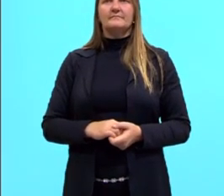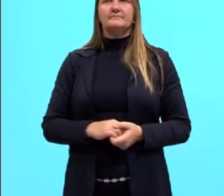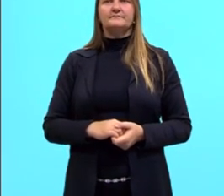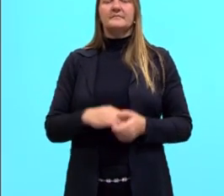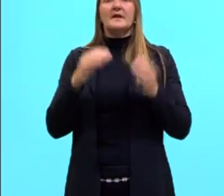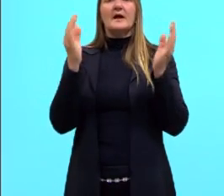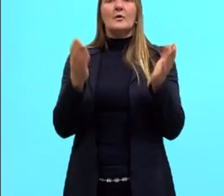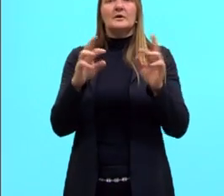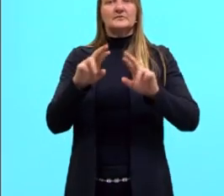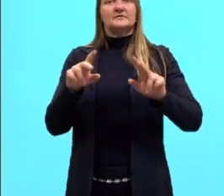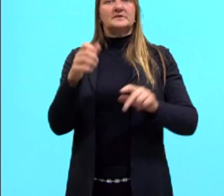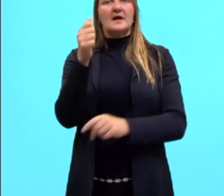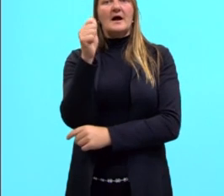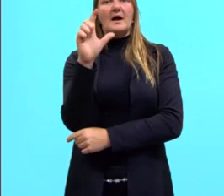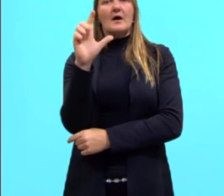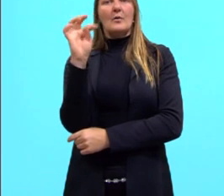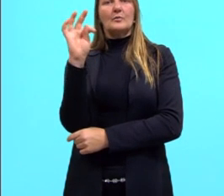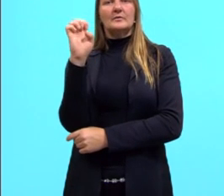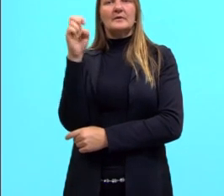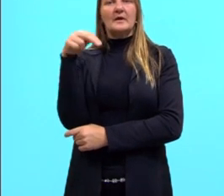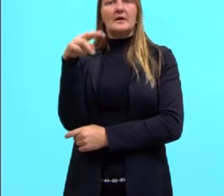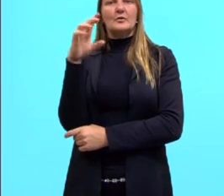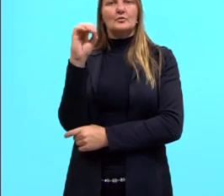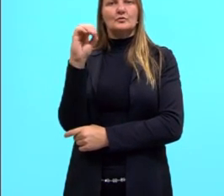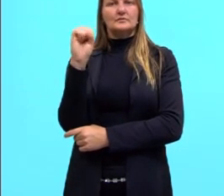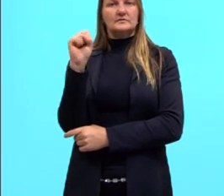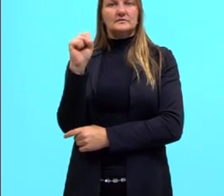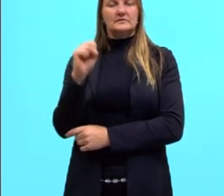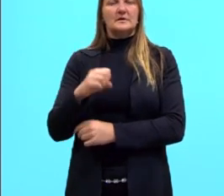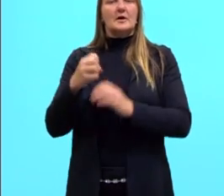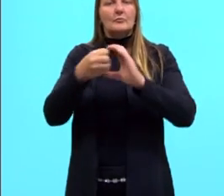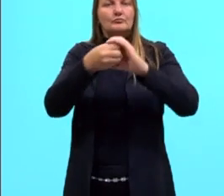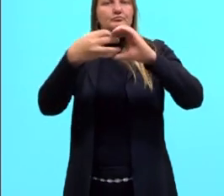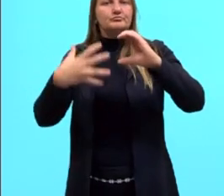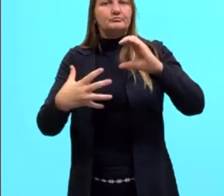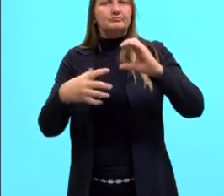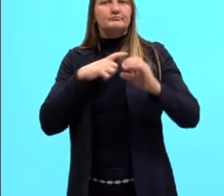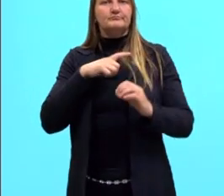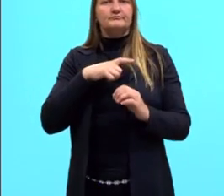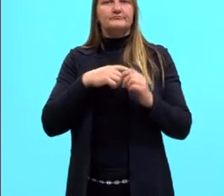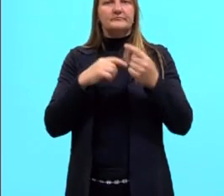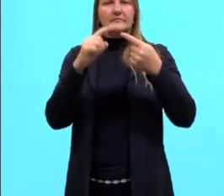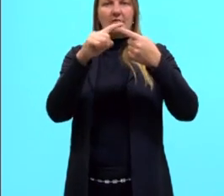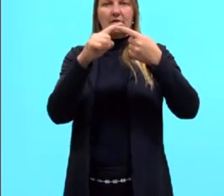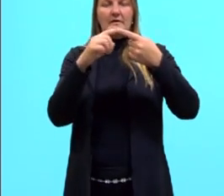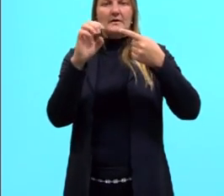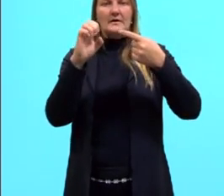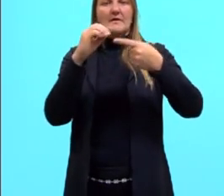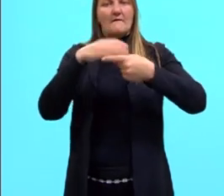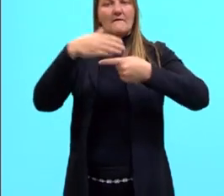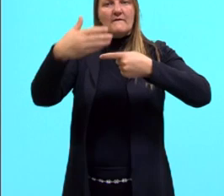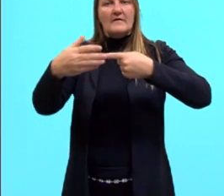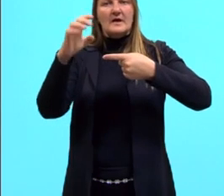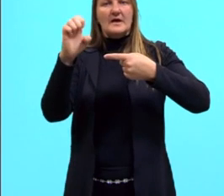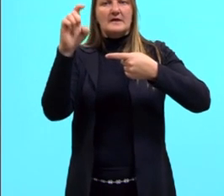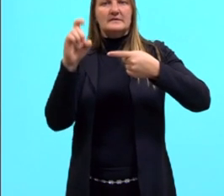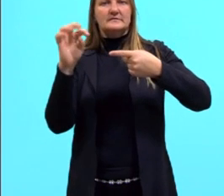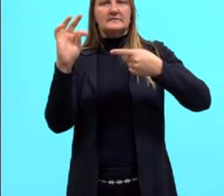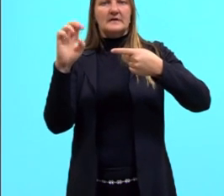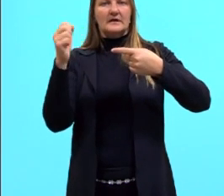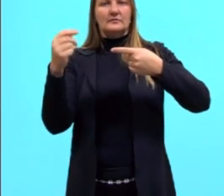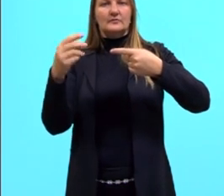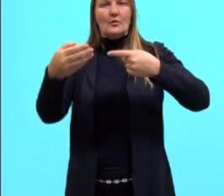ângulos alternos tá os alternos eles podem ser classificados em alternos externos e